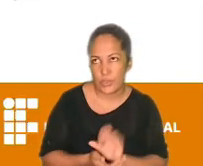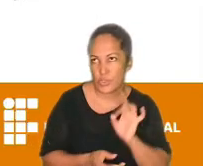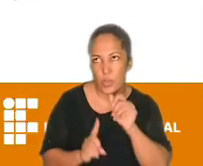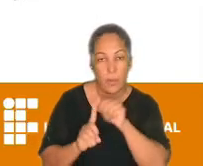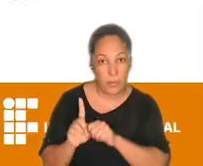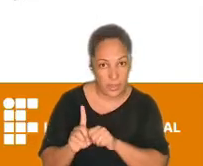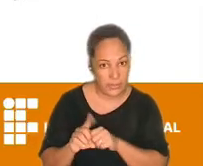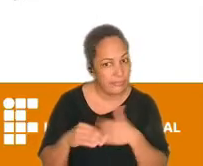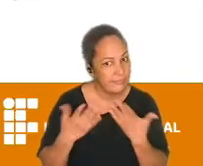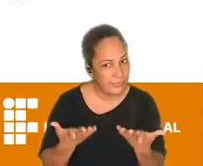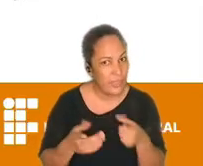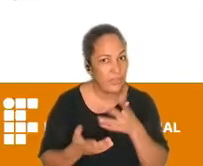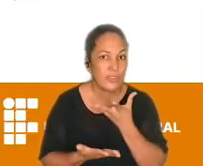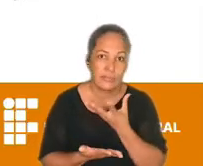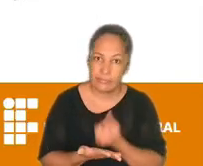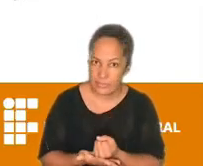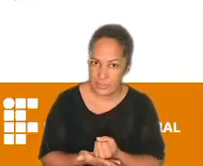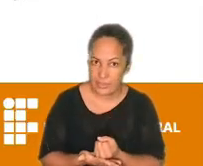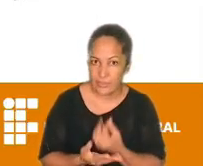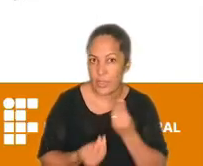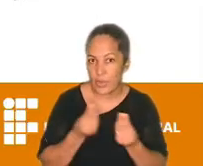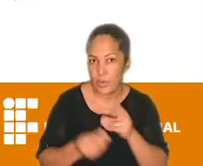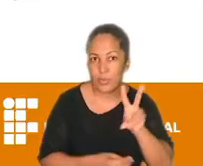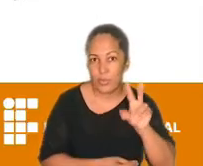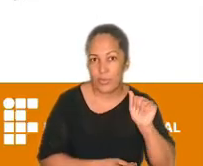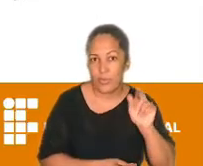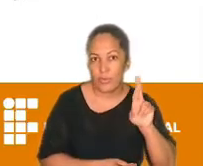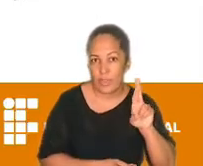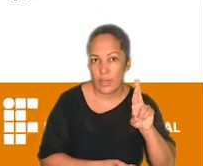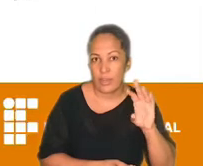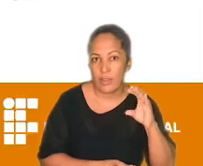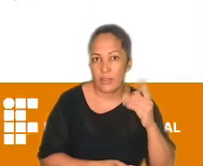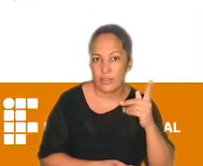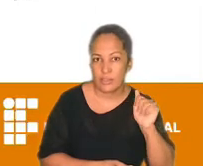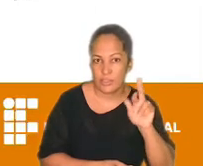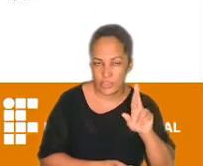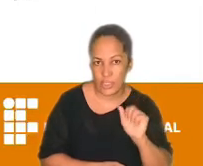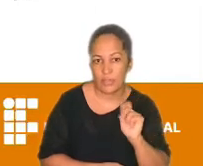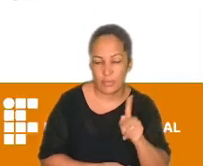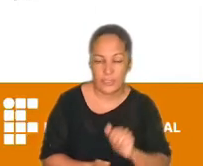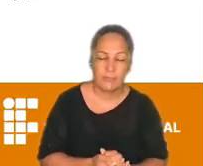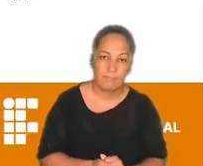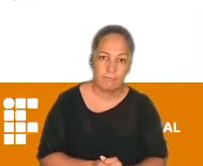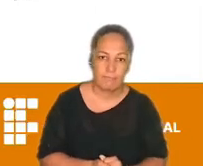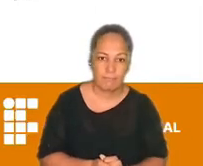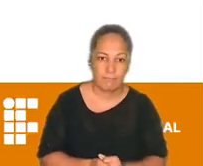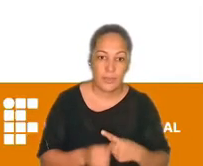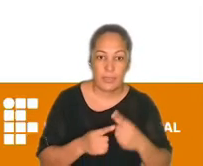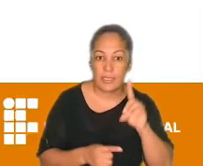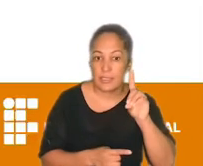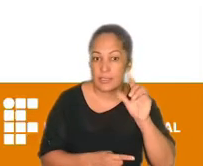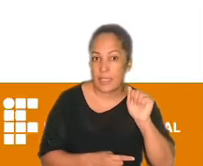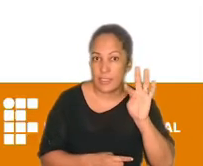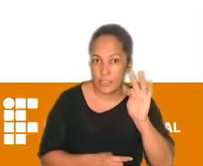aí você vai salvar como varchar mesmo, tá bom? Data, então, pede dia, mês e ano. Top?